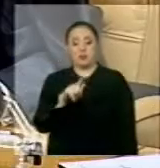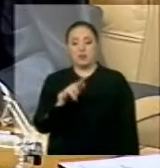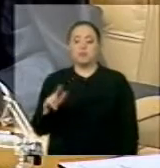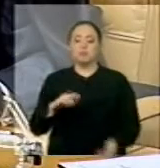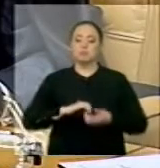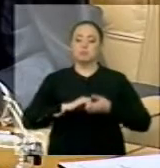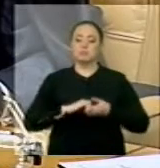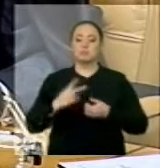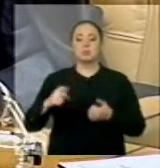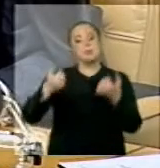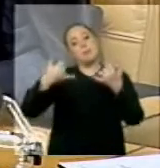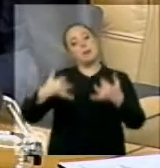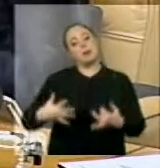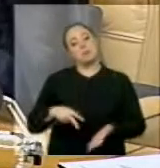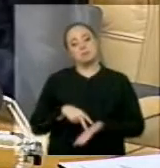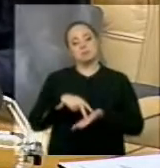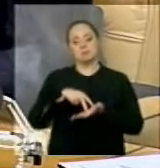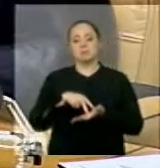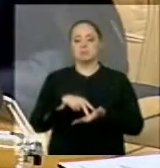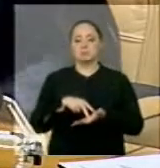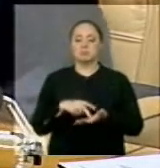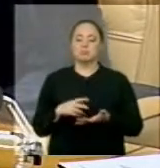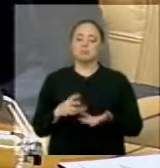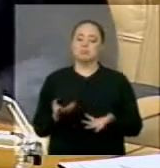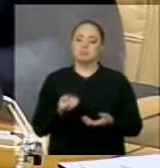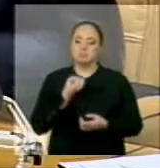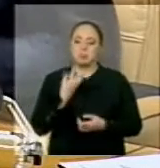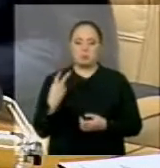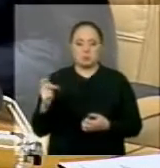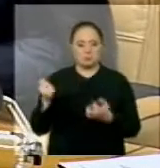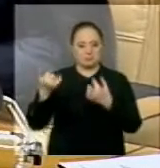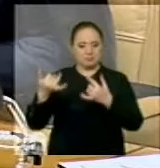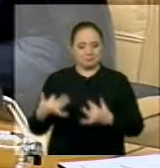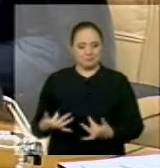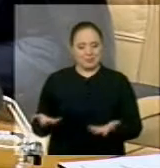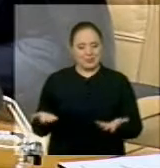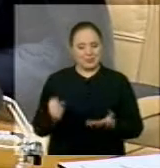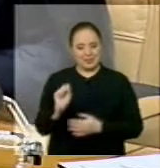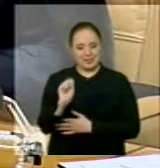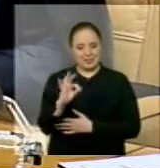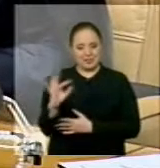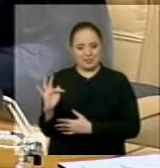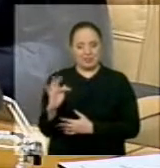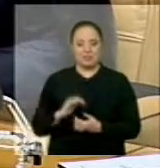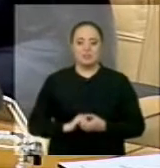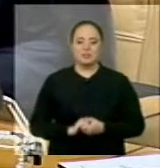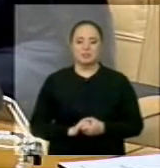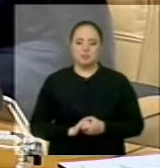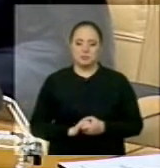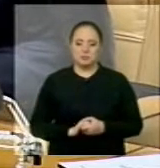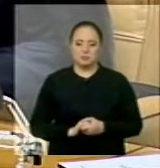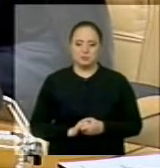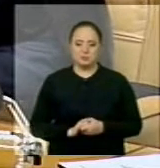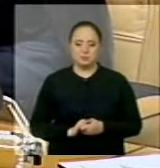pela sustentação oral sempre escorreita com a qual nos brinda da tribuna deste Supremo Tribunal Federal. Eu